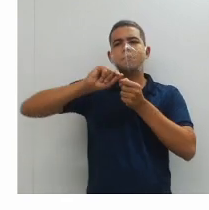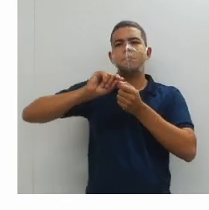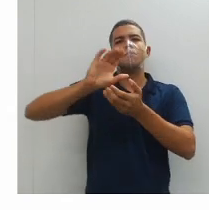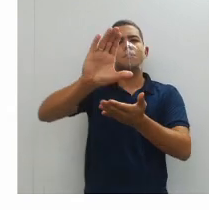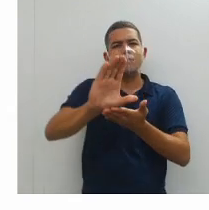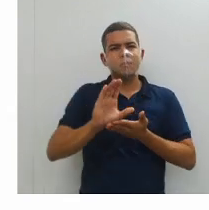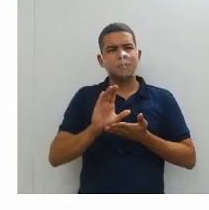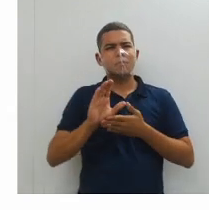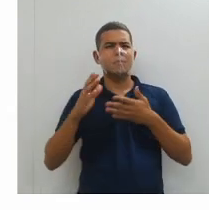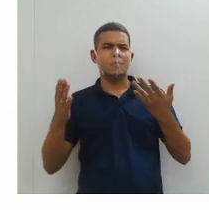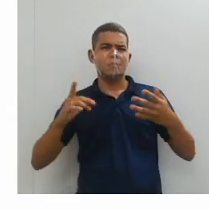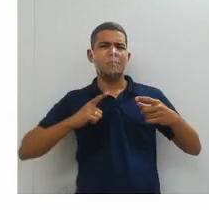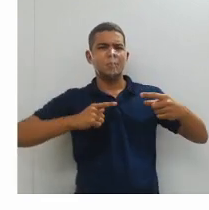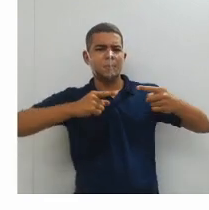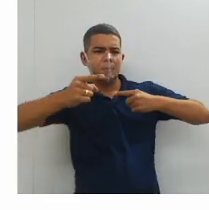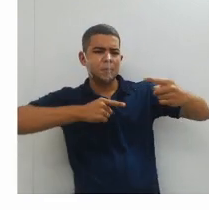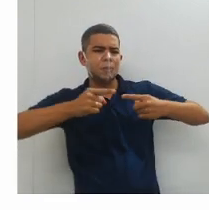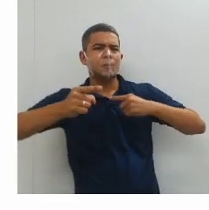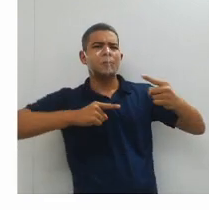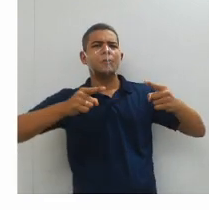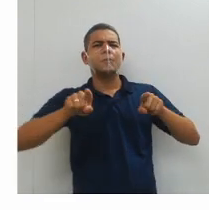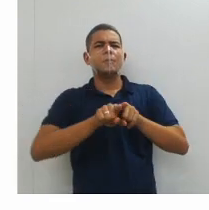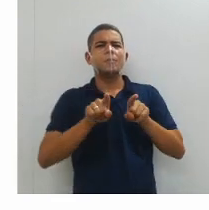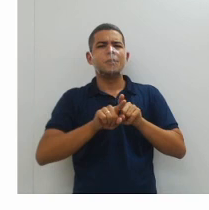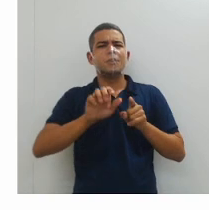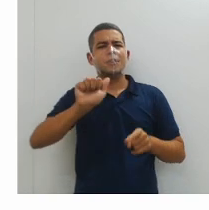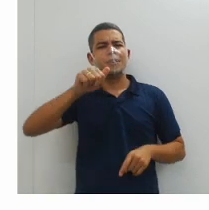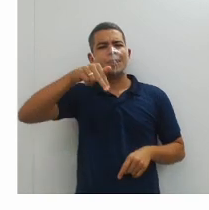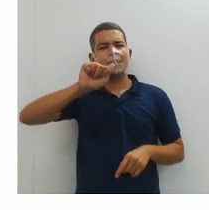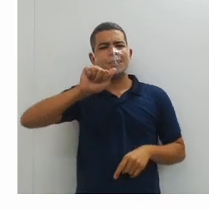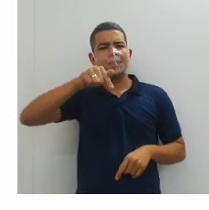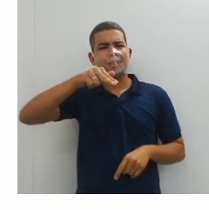a anarquia, para Maquiavel, são